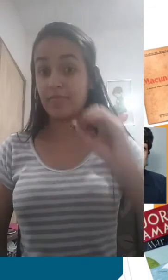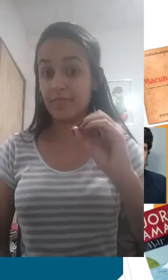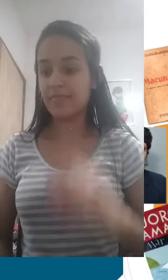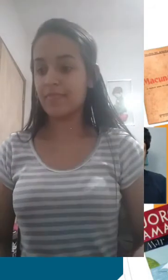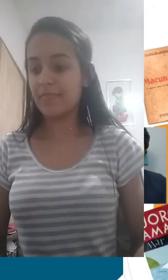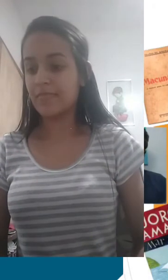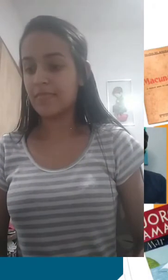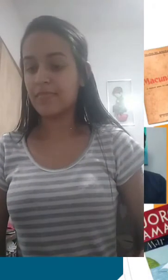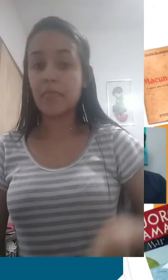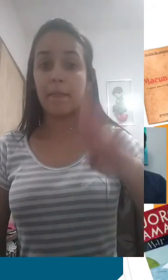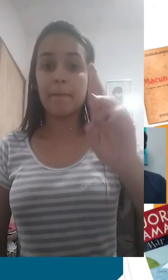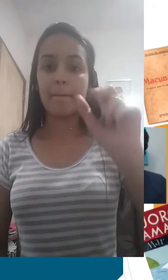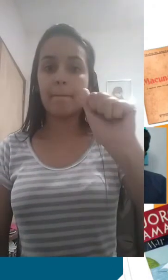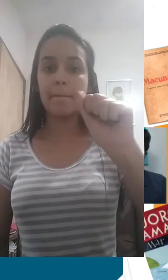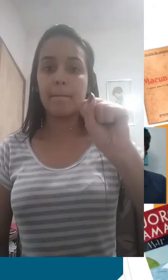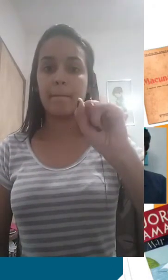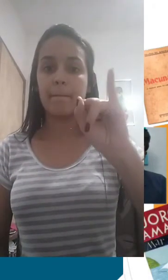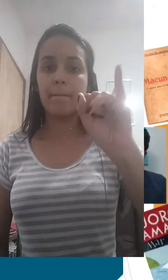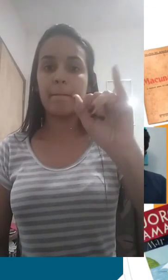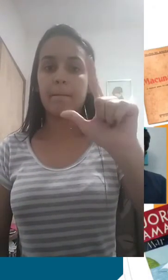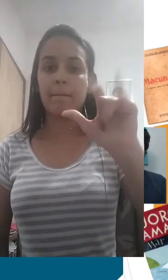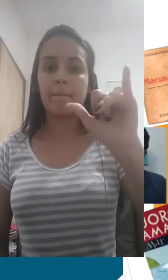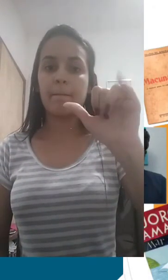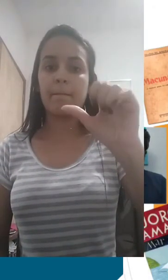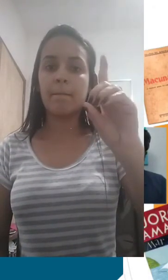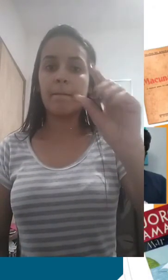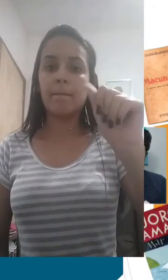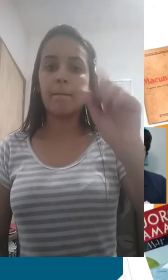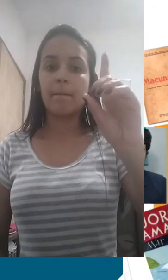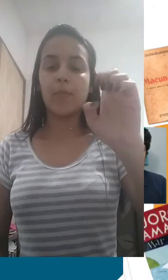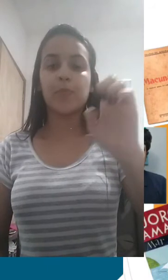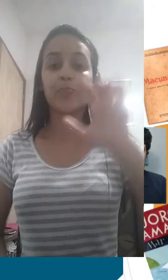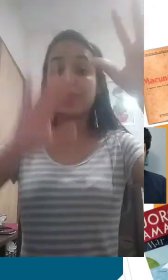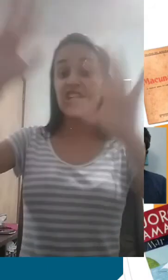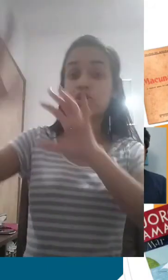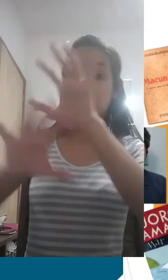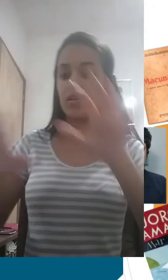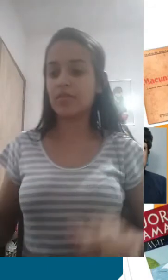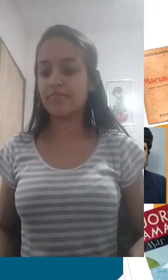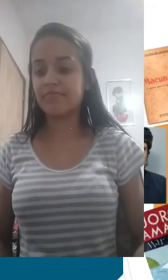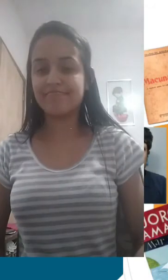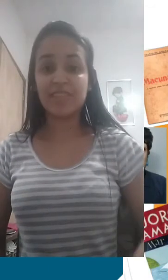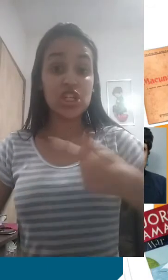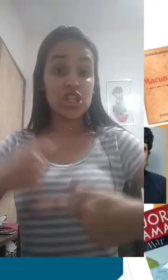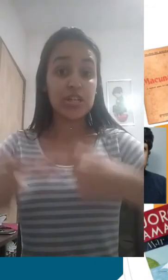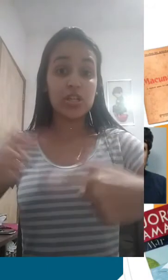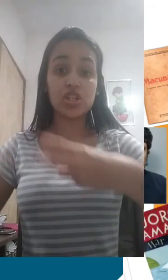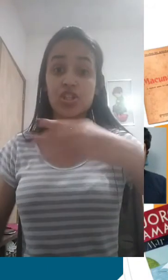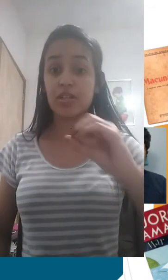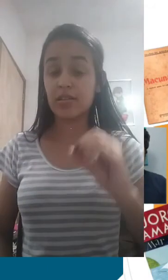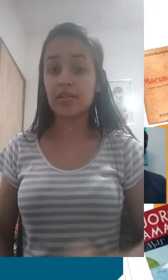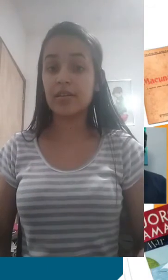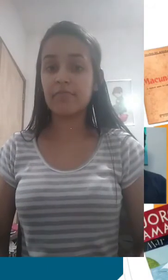e regionalismo. Chamada de geração de 30, essa fase foi marcada pela